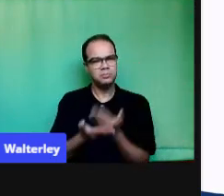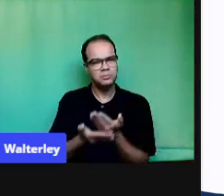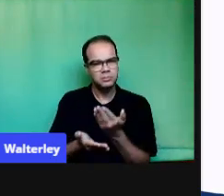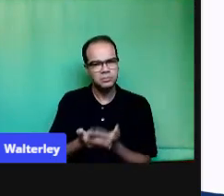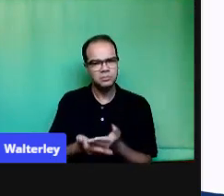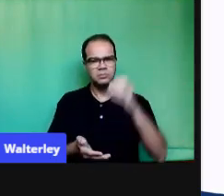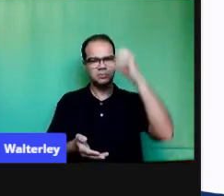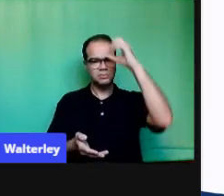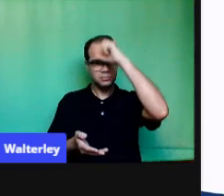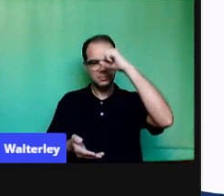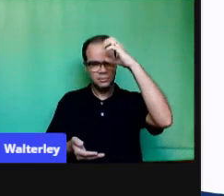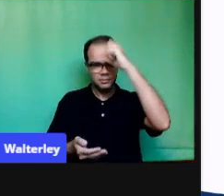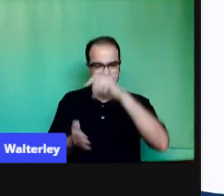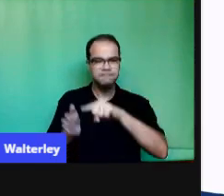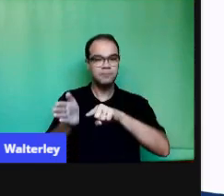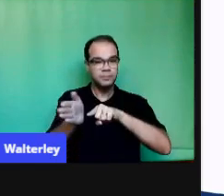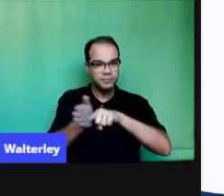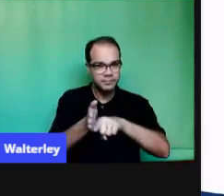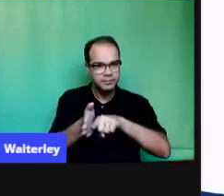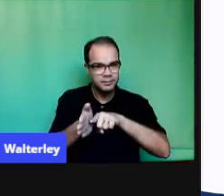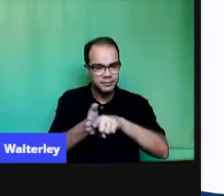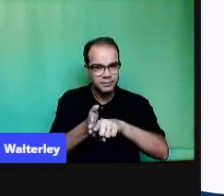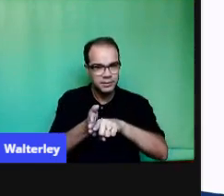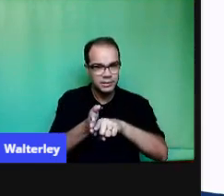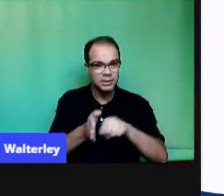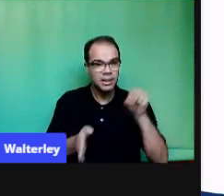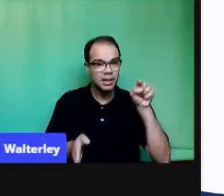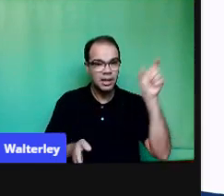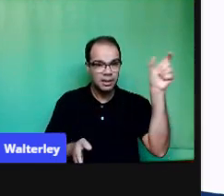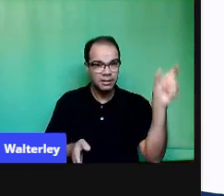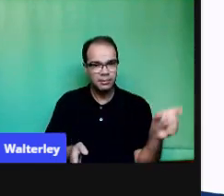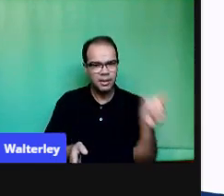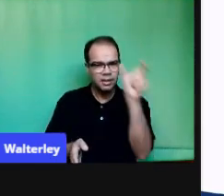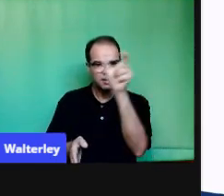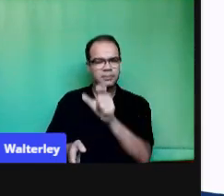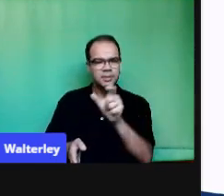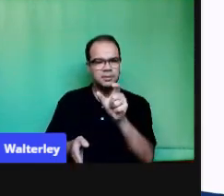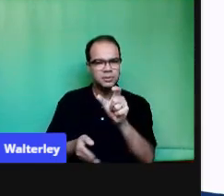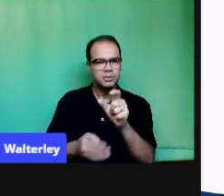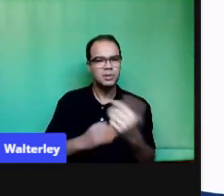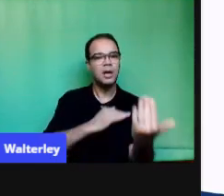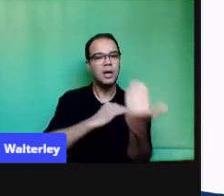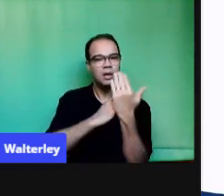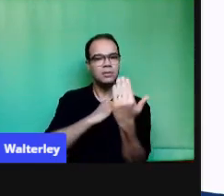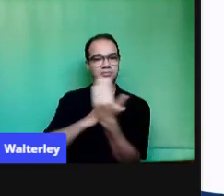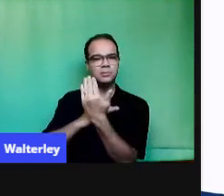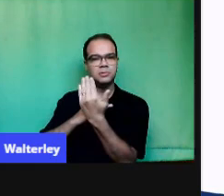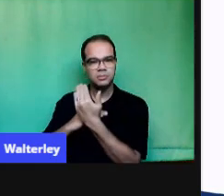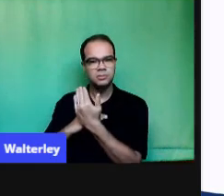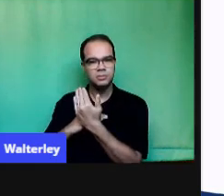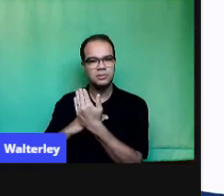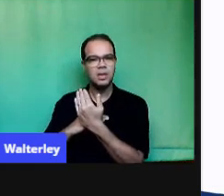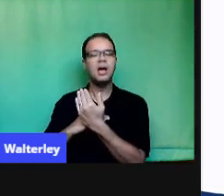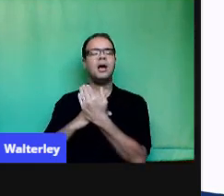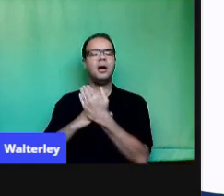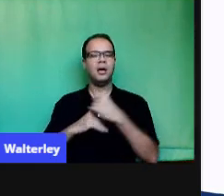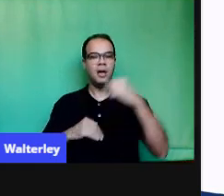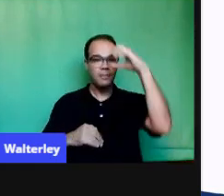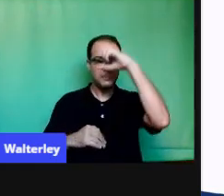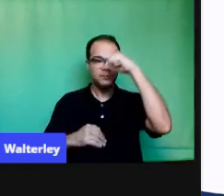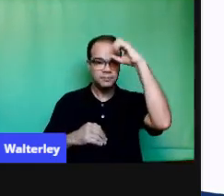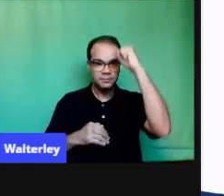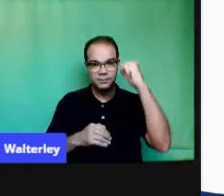além de provocar interesse sobre o assunto, nos dar um pouco de confiança para poder tratar esse assunto com os alunos. É claro que uma apresentação